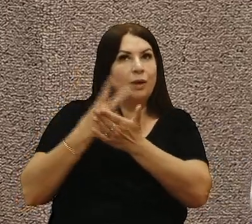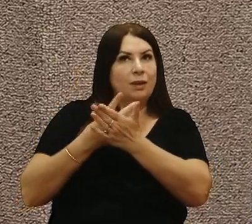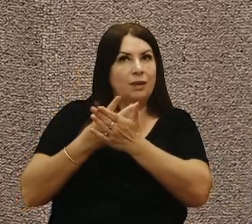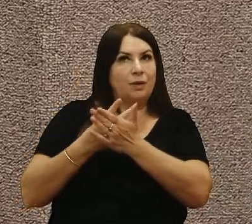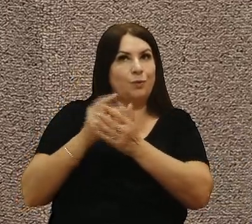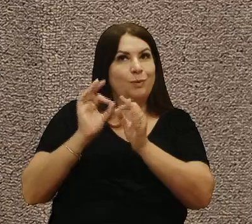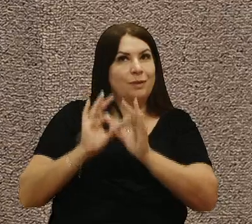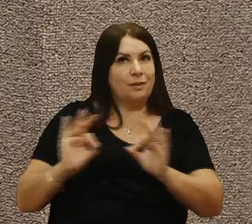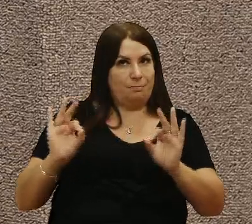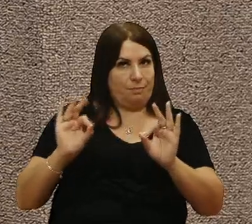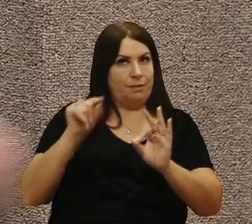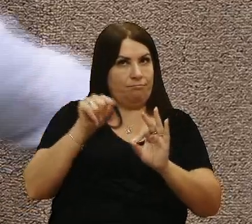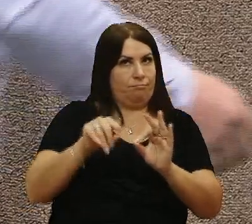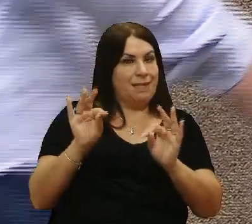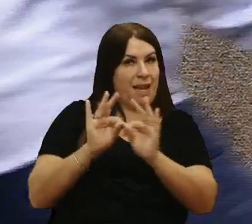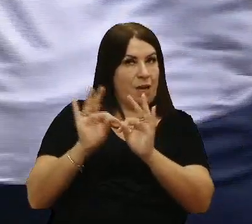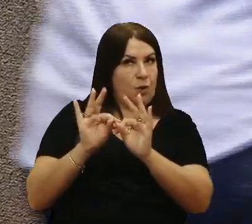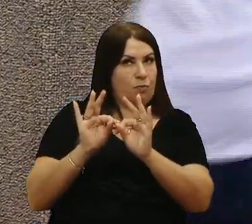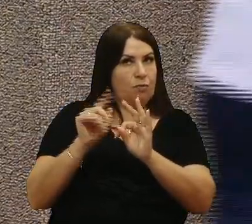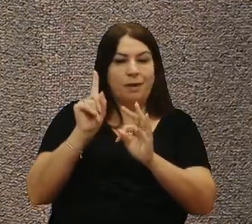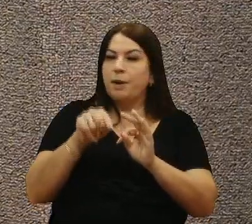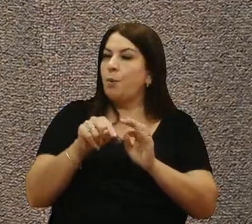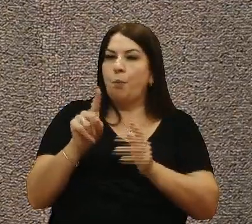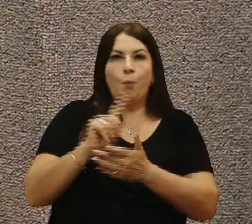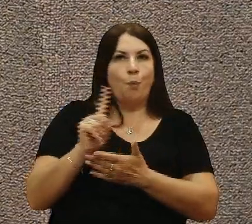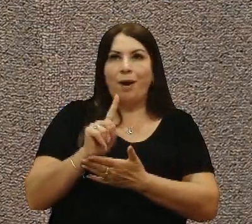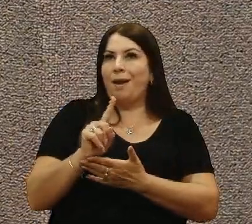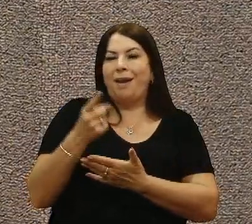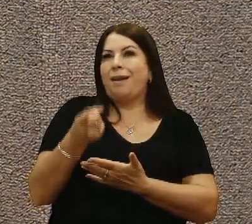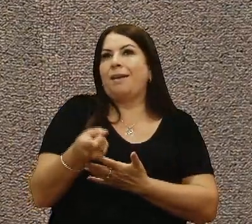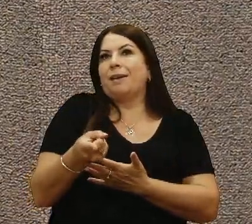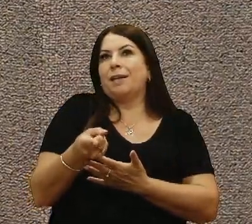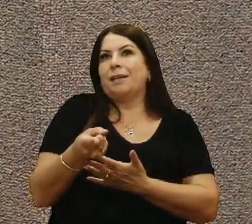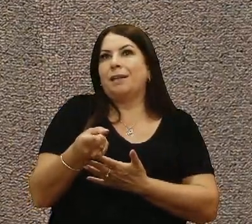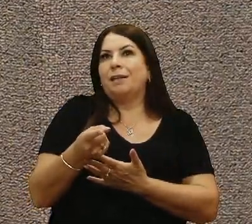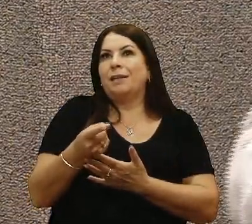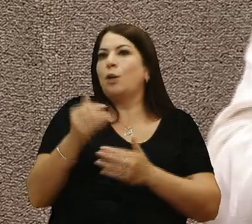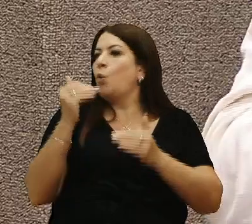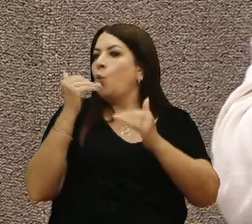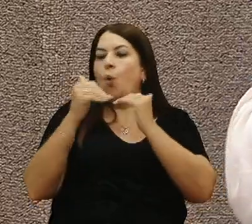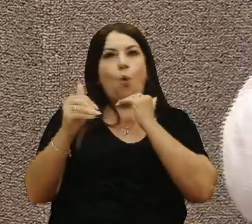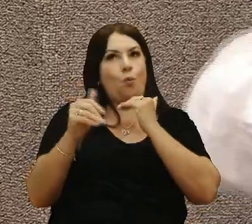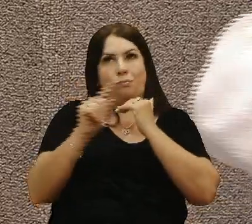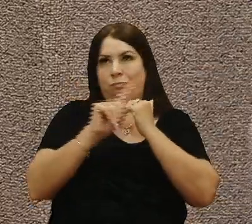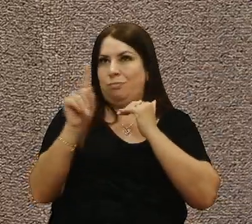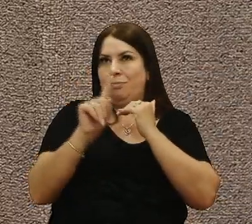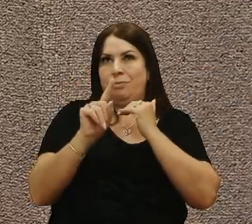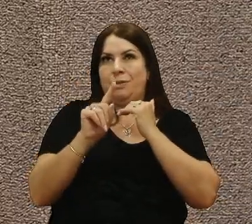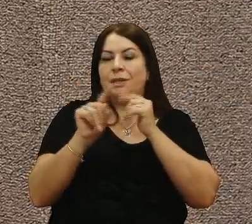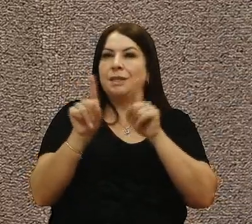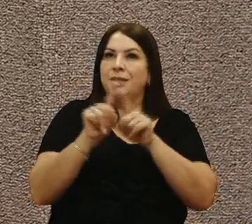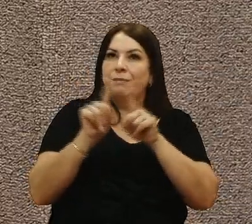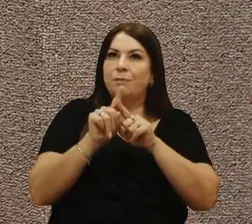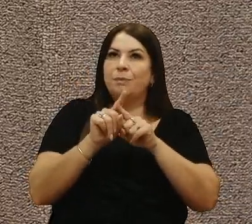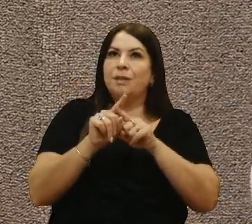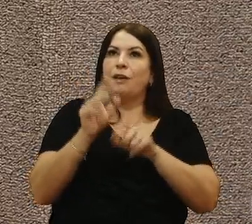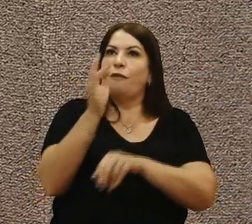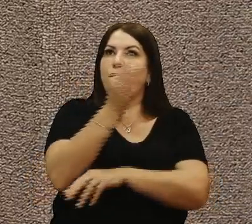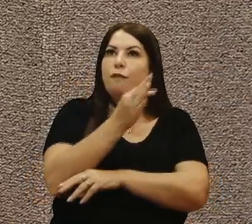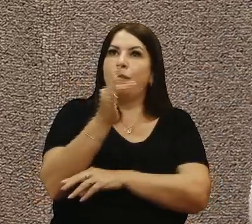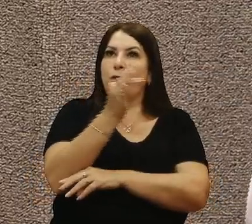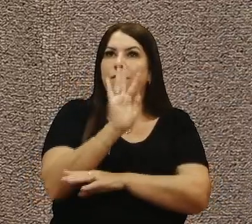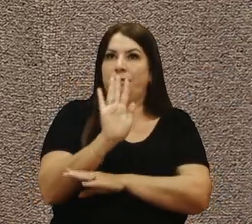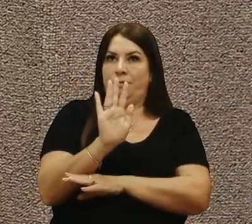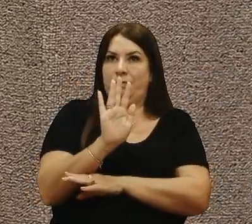material. Não é uma questão de discordância, é uma questão de